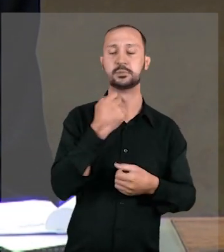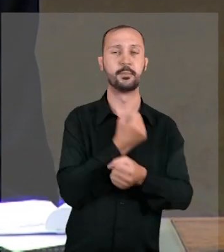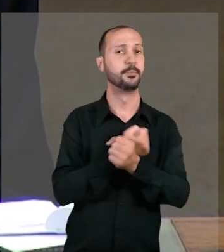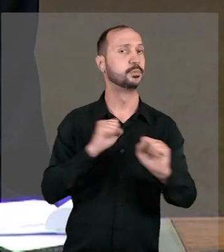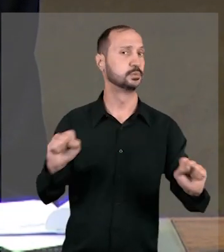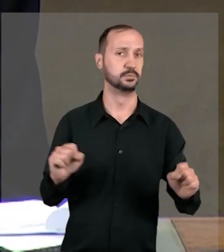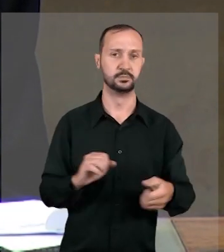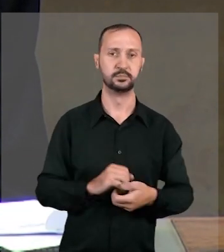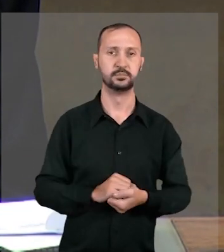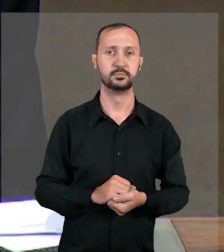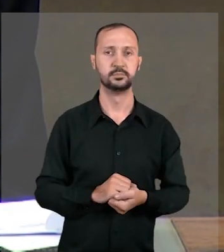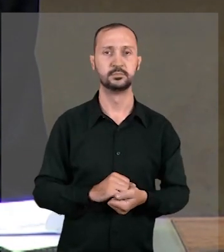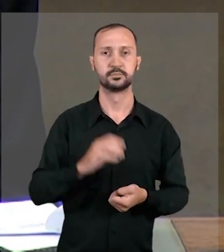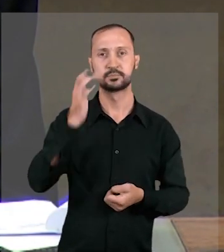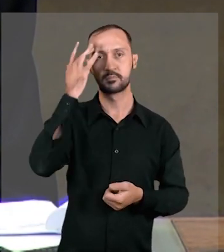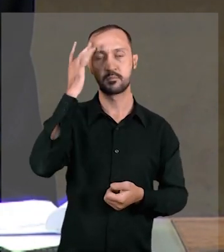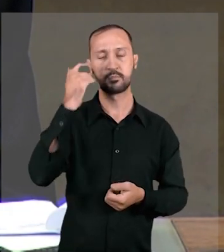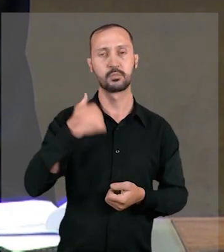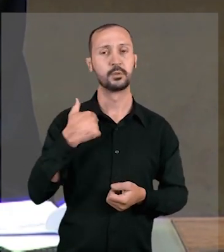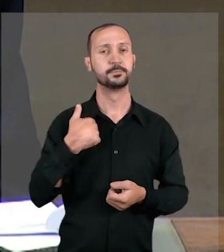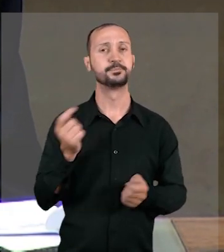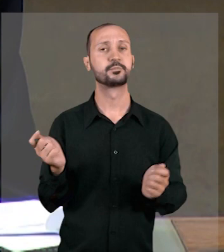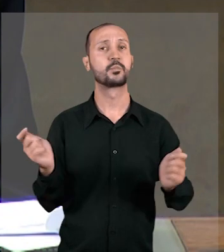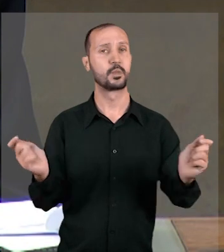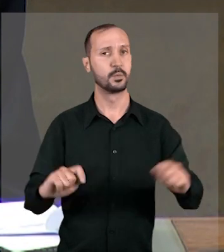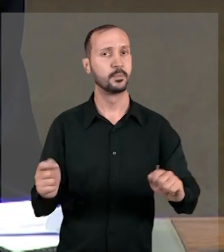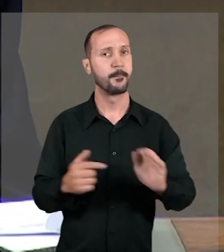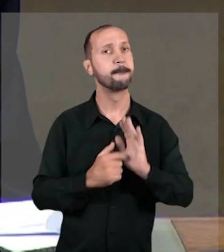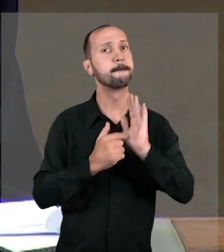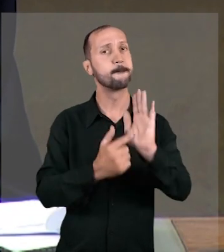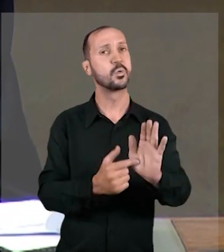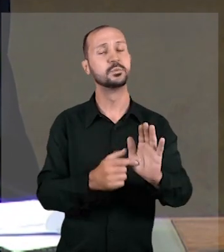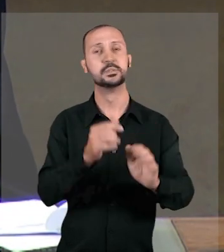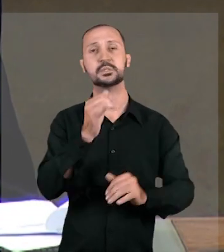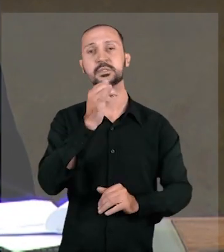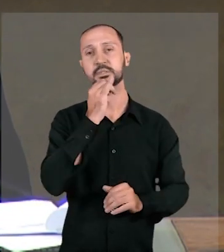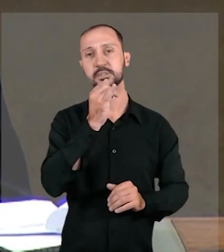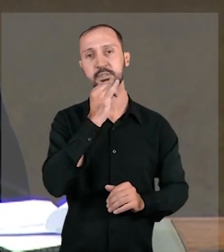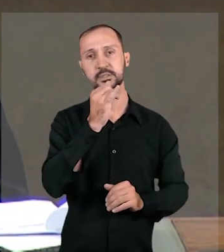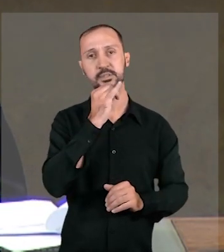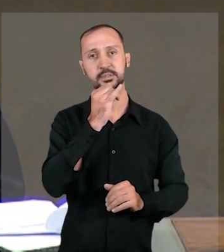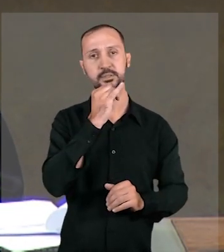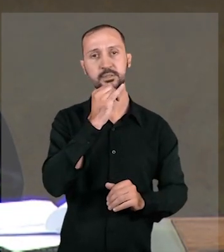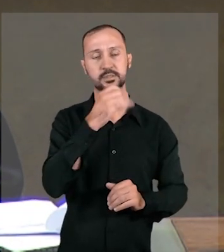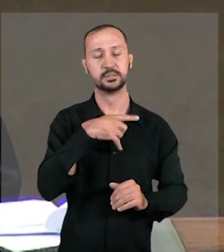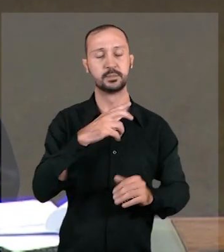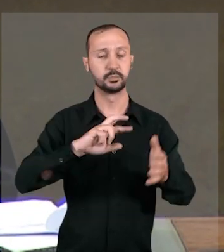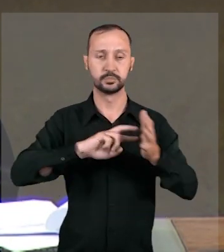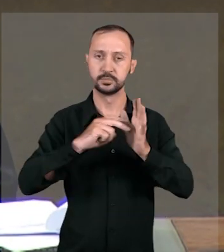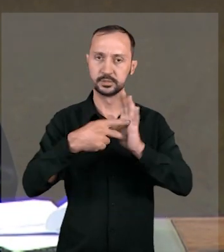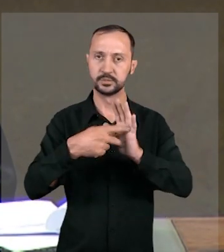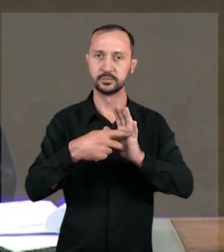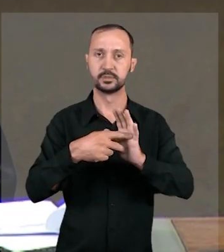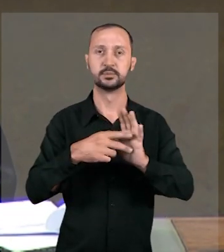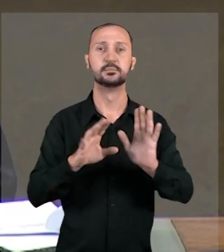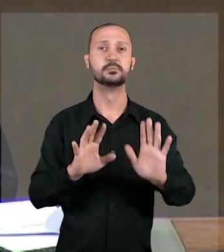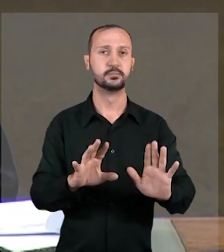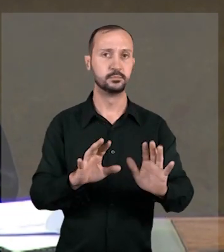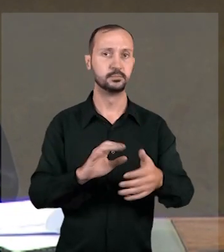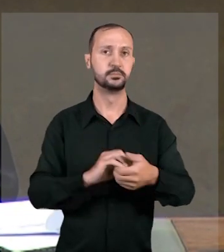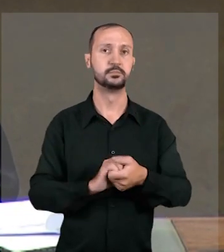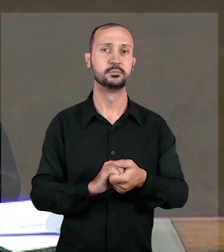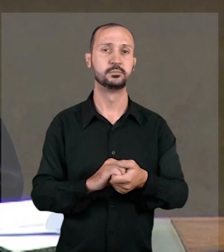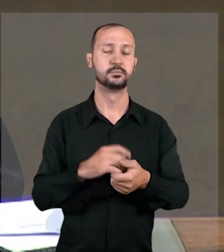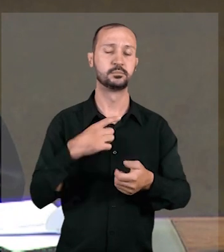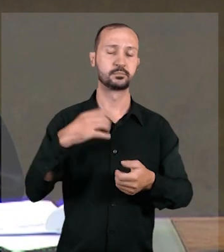coligação. E acho que eu sou capaz de ilustrar isso com um exemplo bastante significativo.